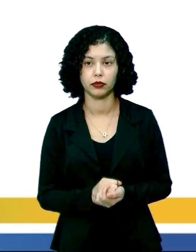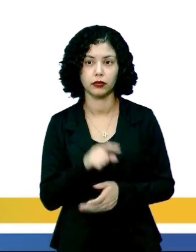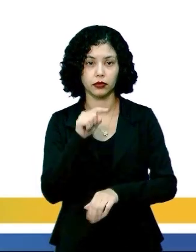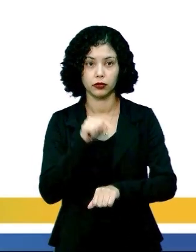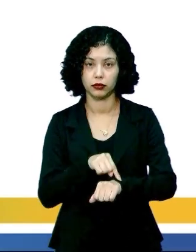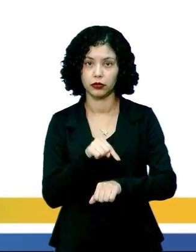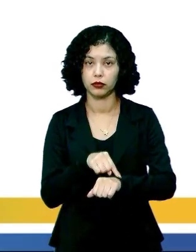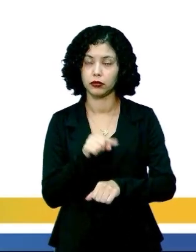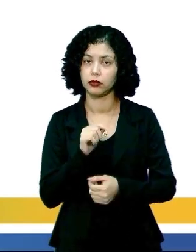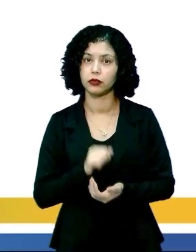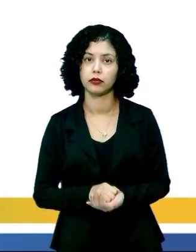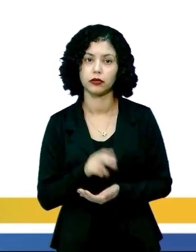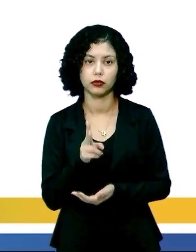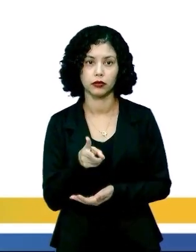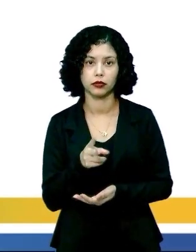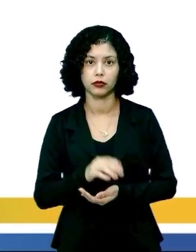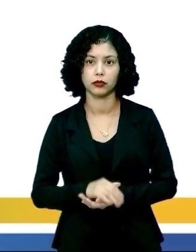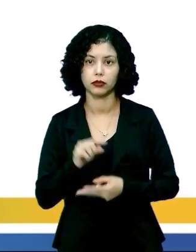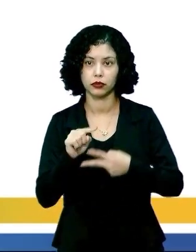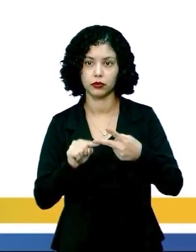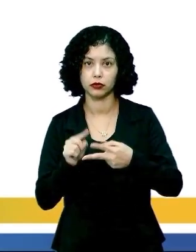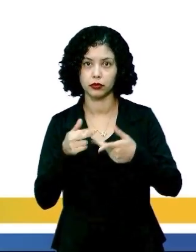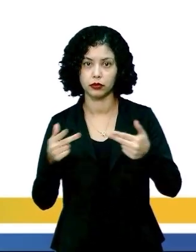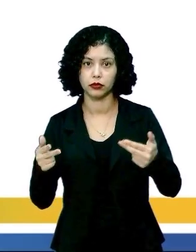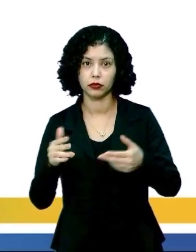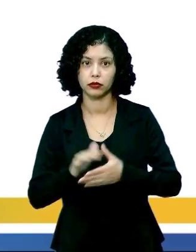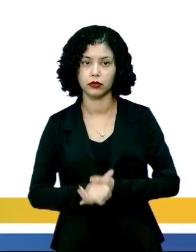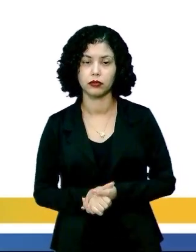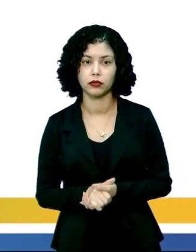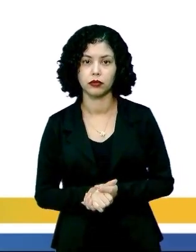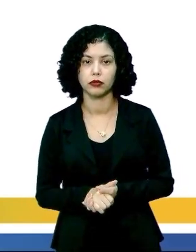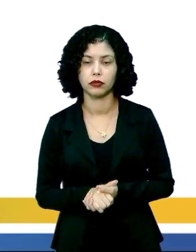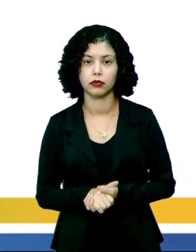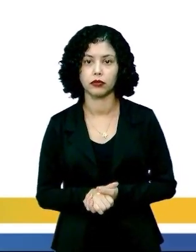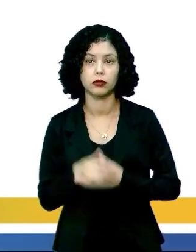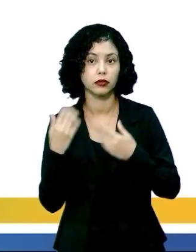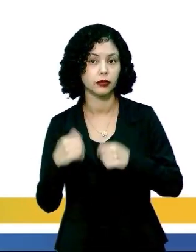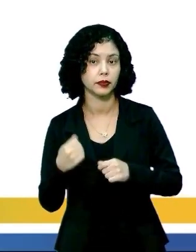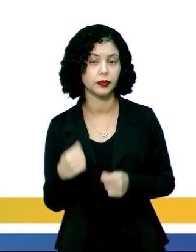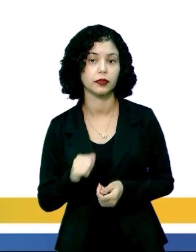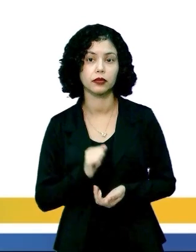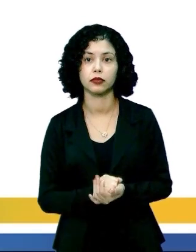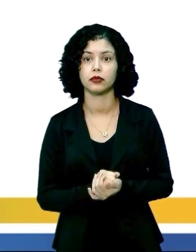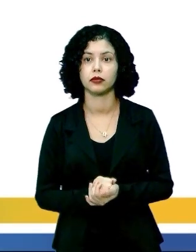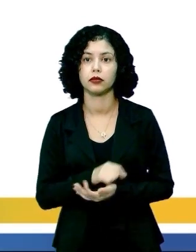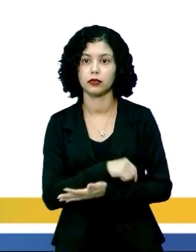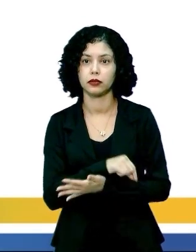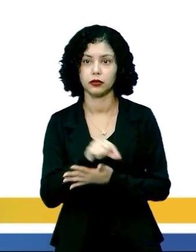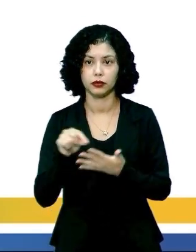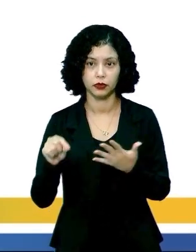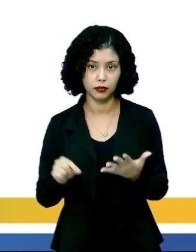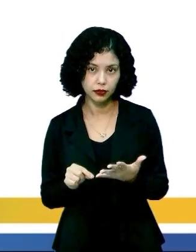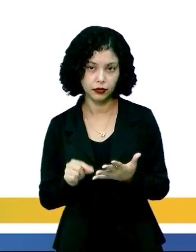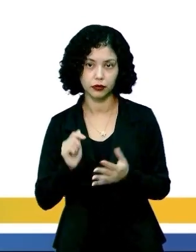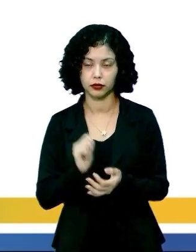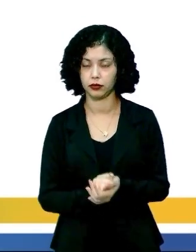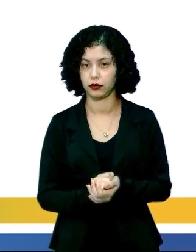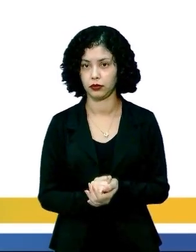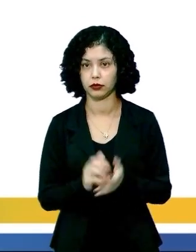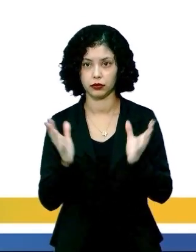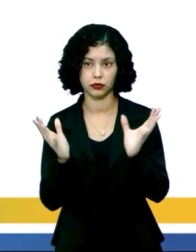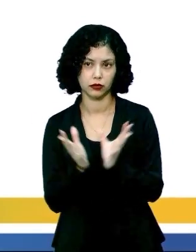injetora e sobrejetora ao mesmo tempo. Ou seja, é necessário que não